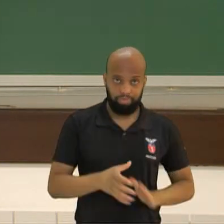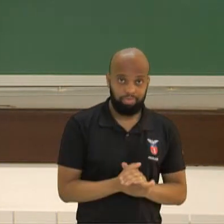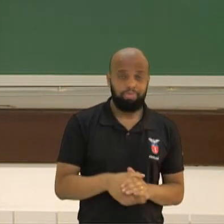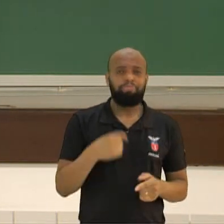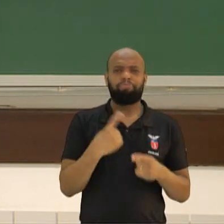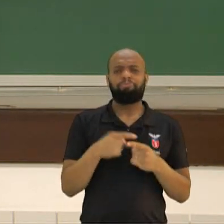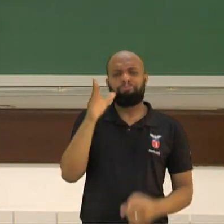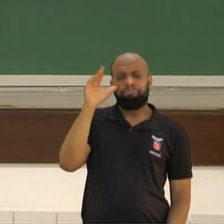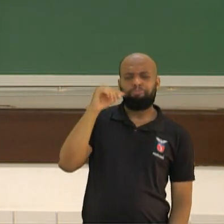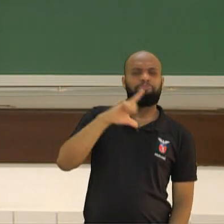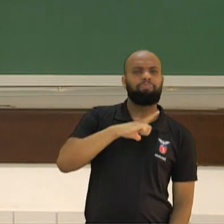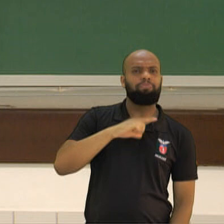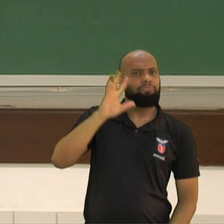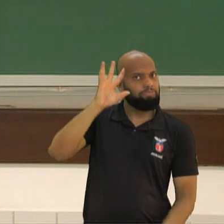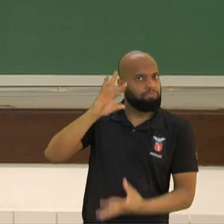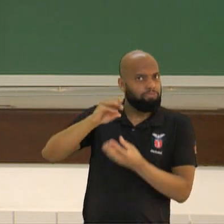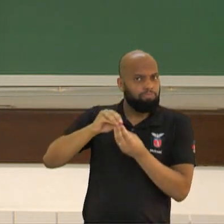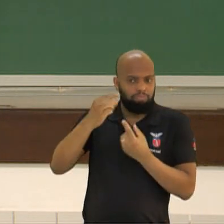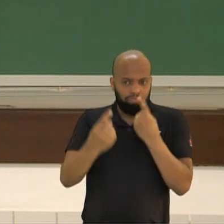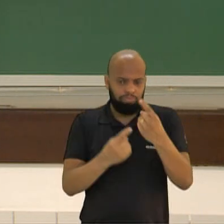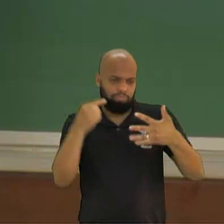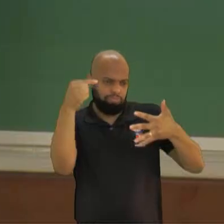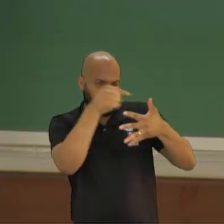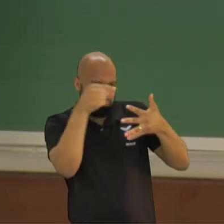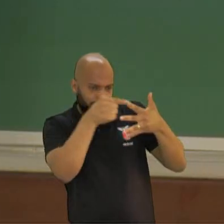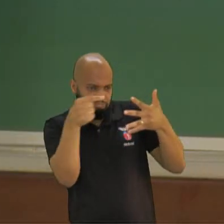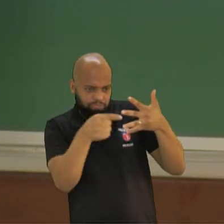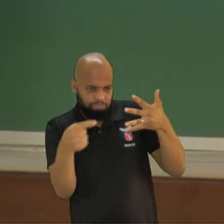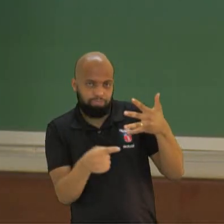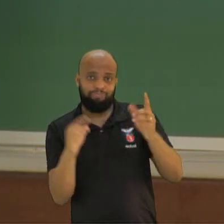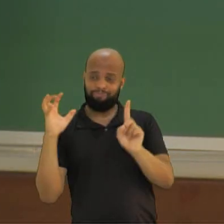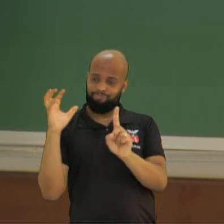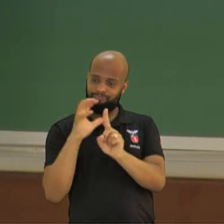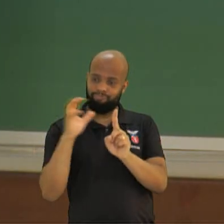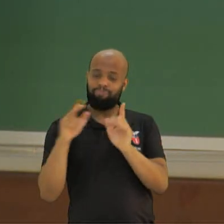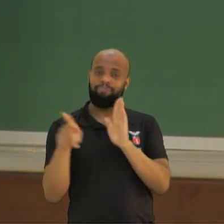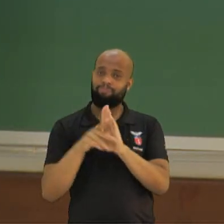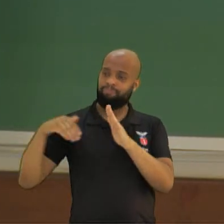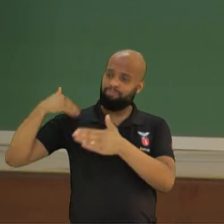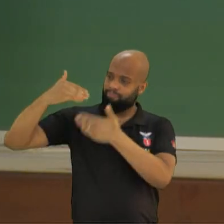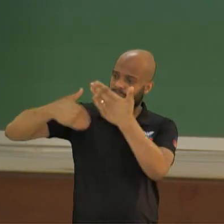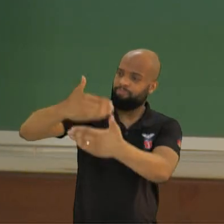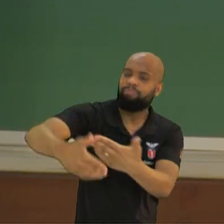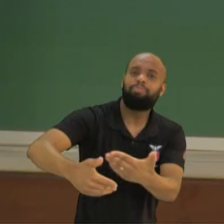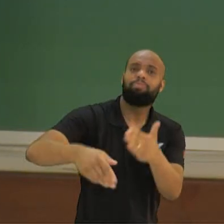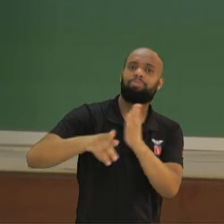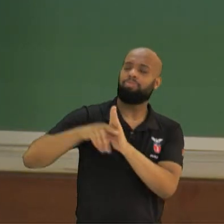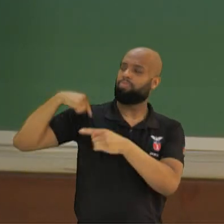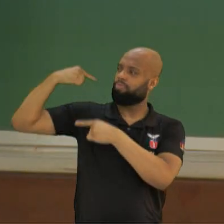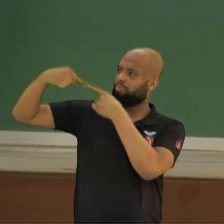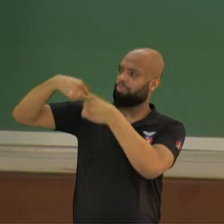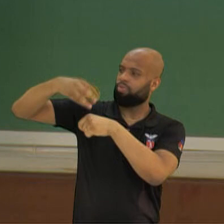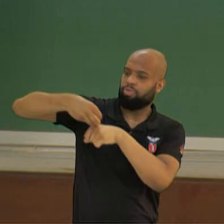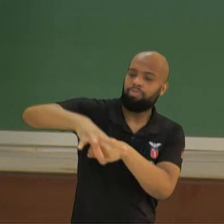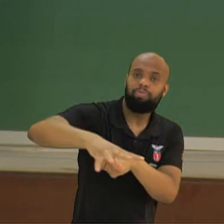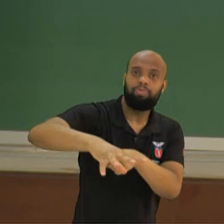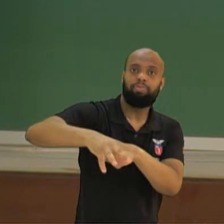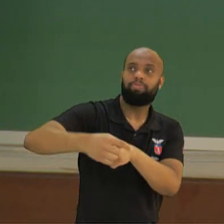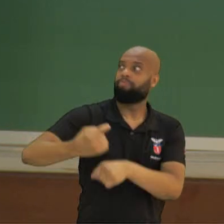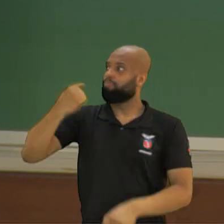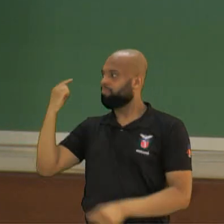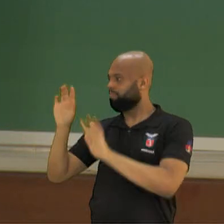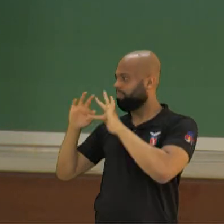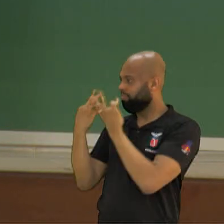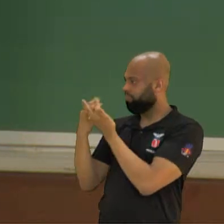a curiosidade de entender quais eram os fatores determinantes nesse processo de herança que a gente recebe dos nossos